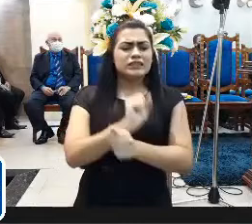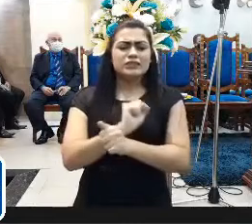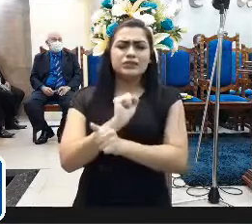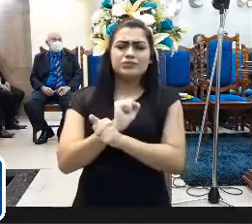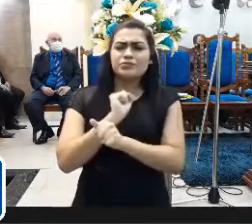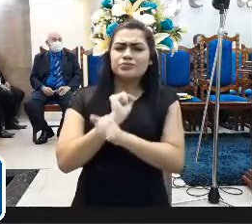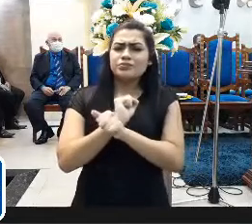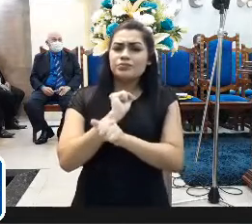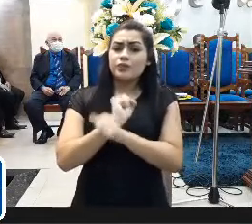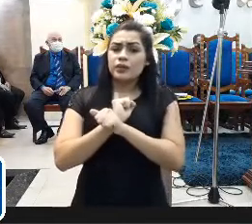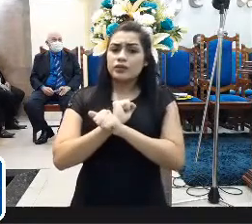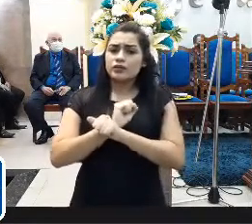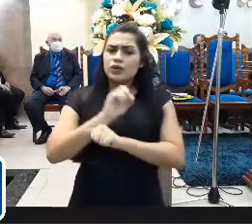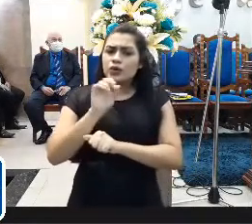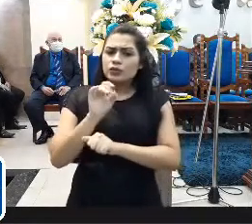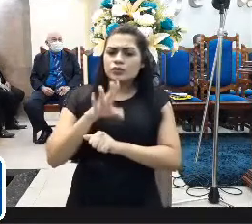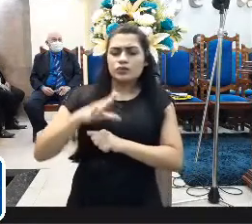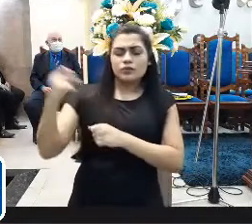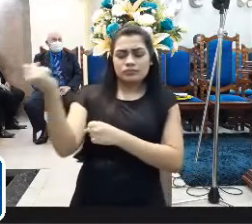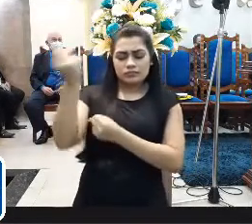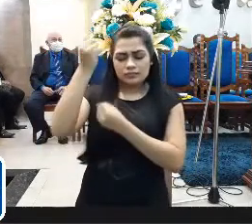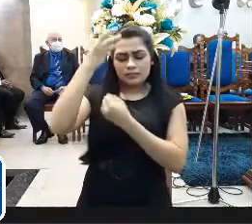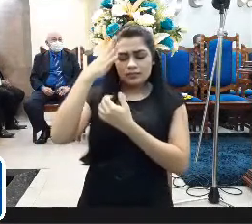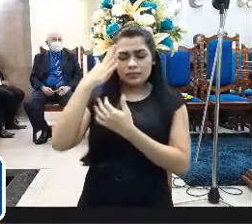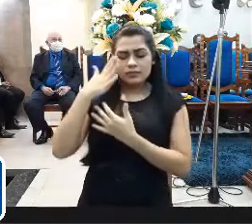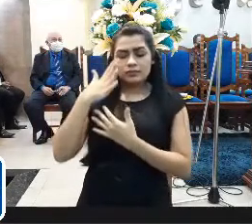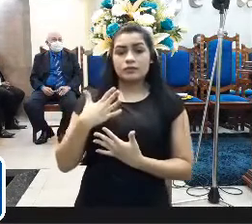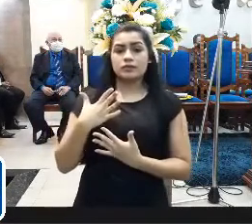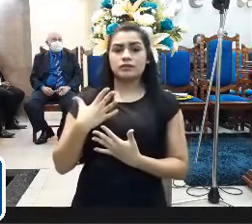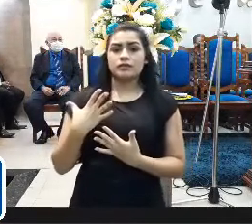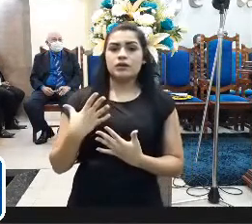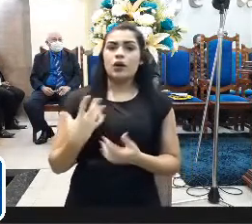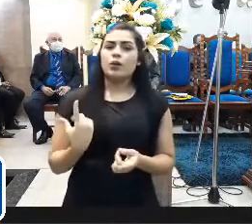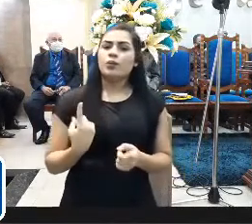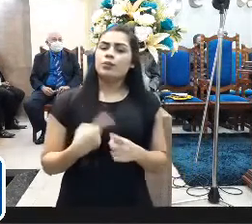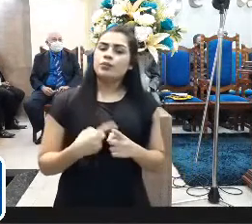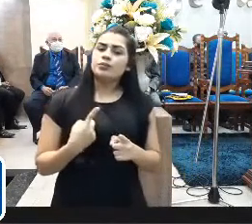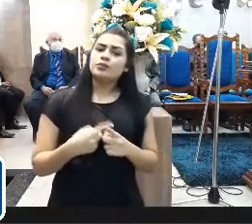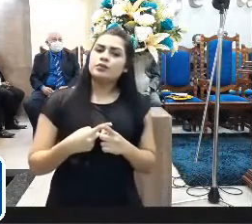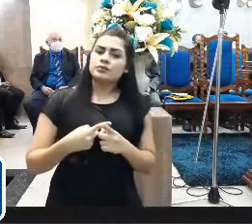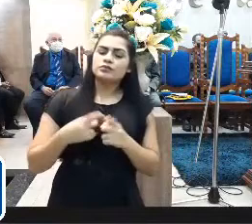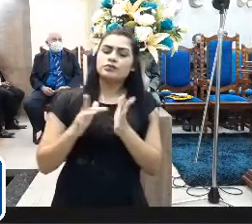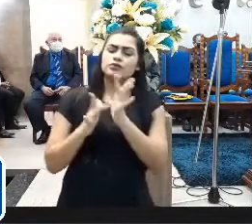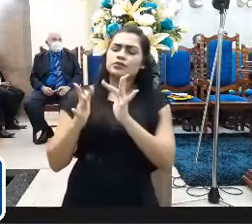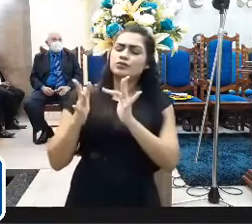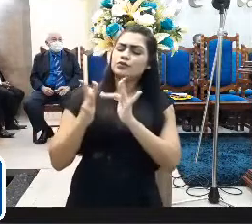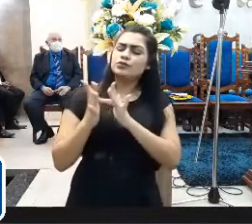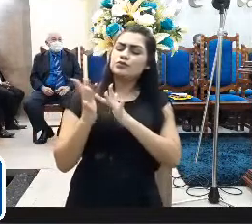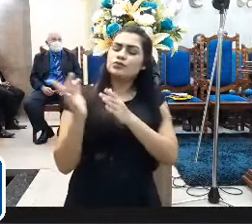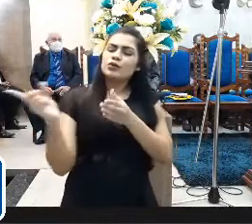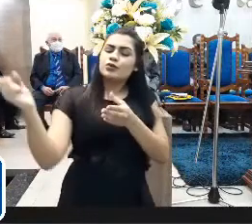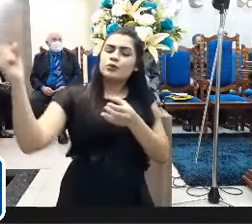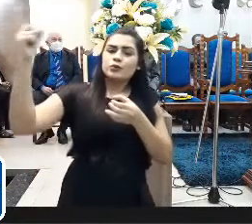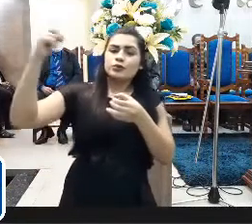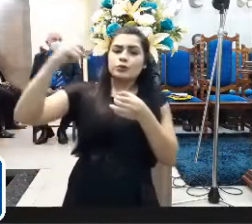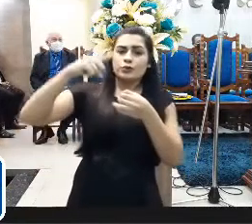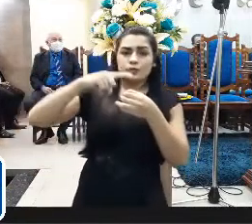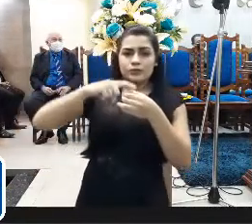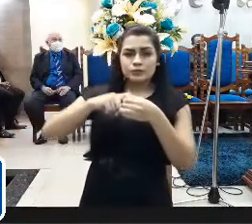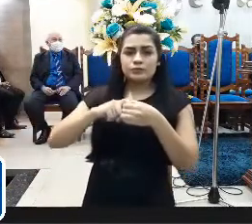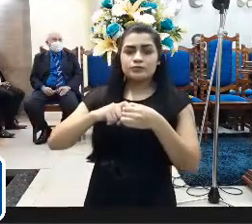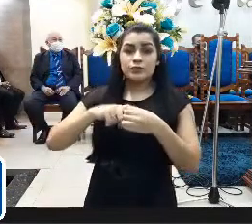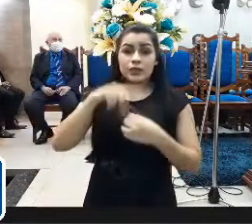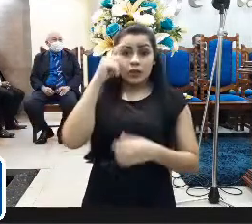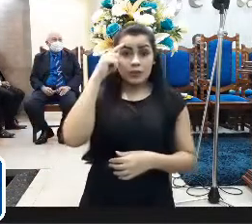esperando inteiramente na graça, porque Jesus está voltando. O dia